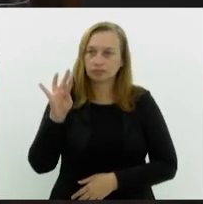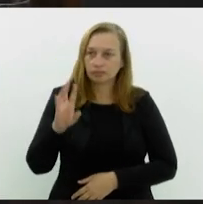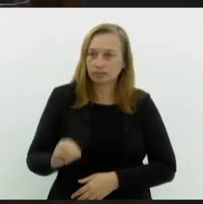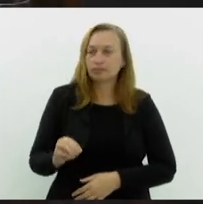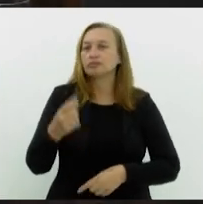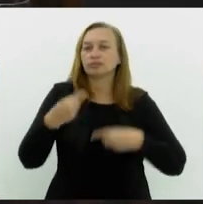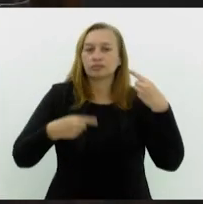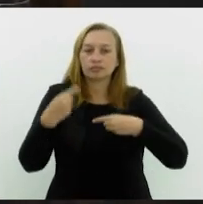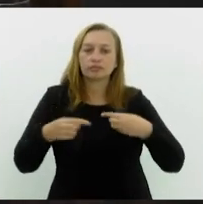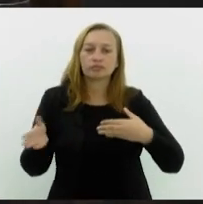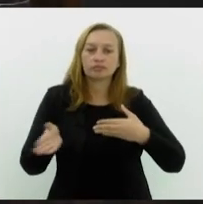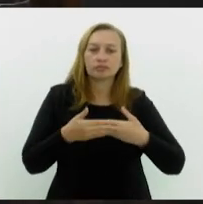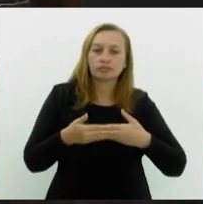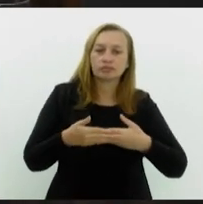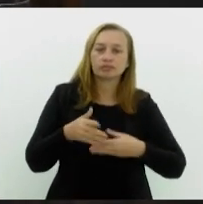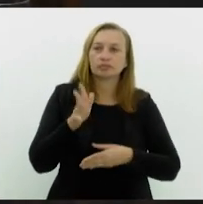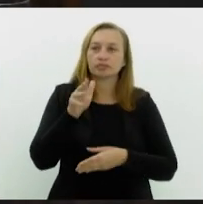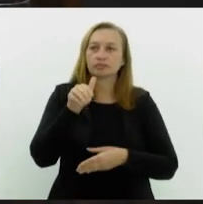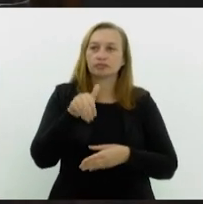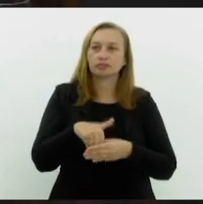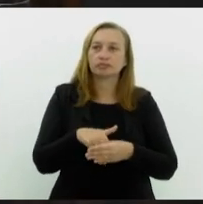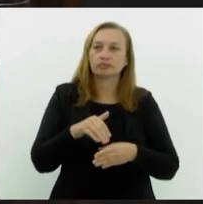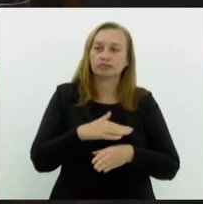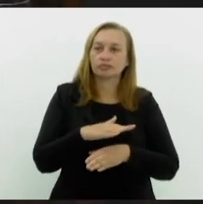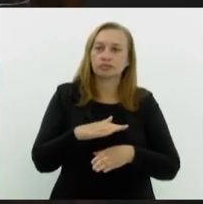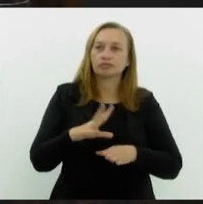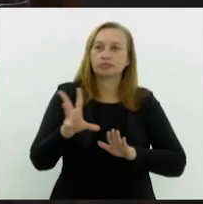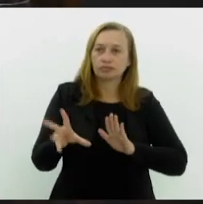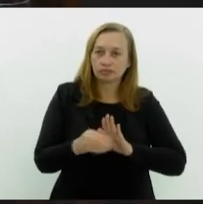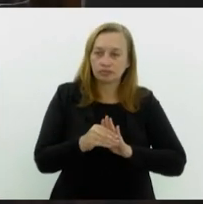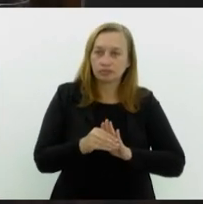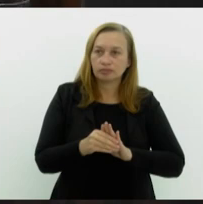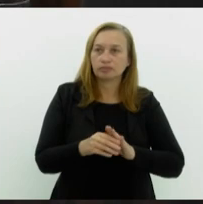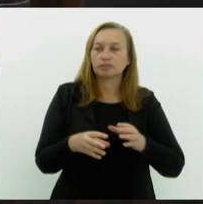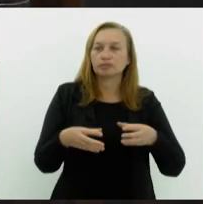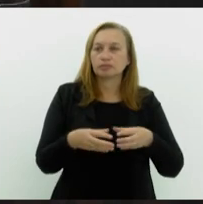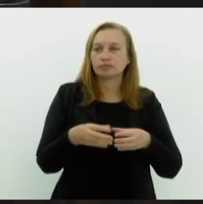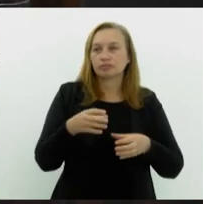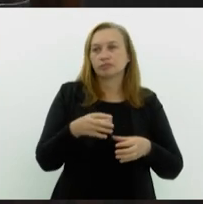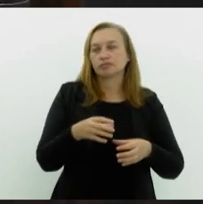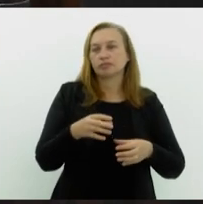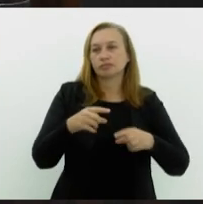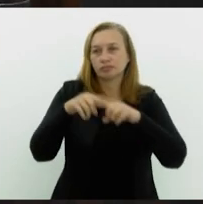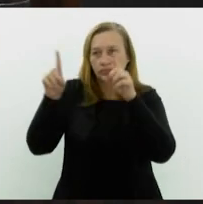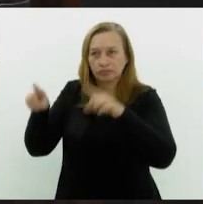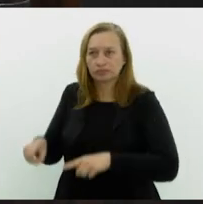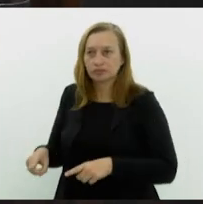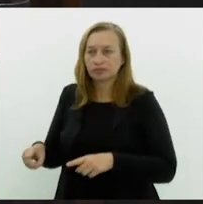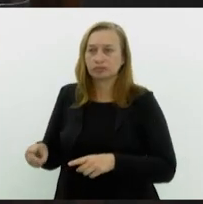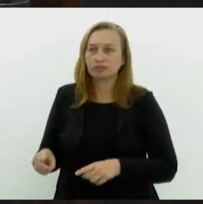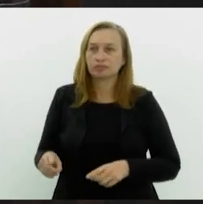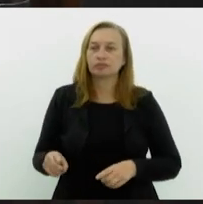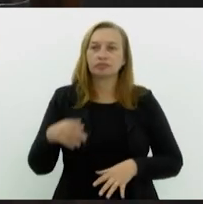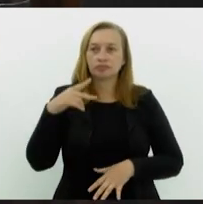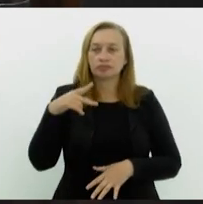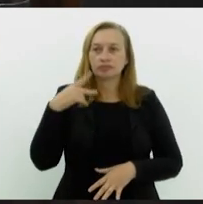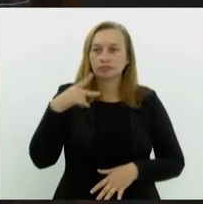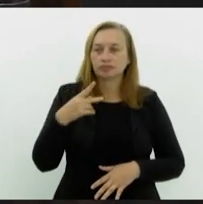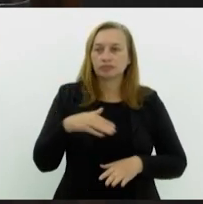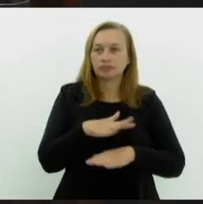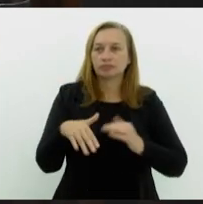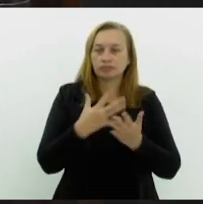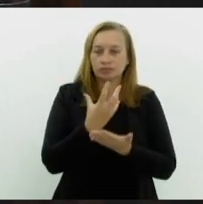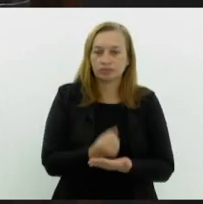Em discussão, não havendo quem queira discutir, em votação as emendas da Comissão de Servidores Públicos, senhores que aprovam, permaneçam como